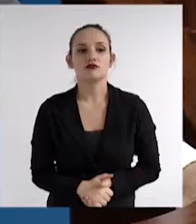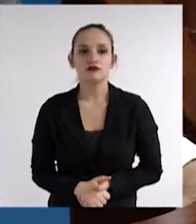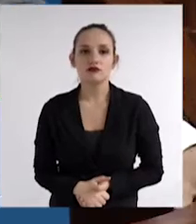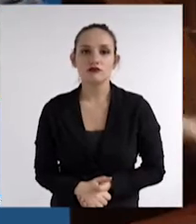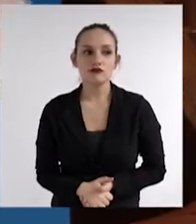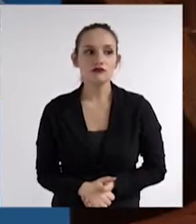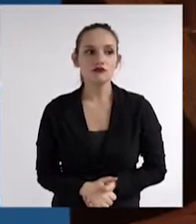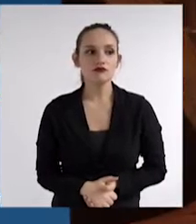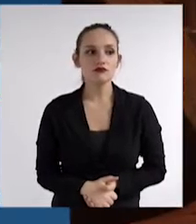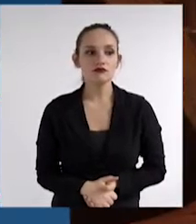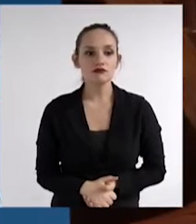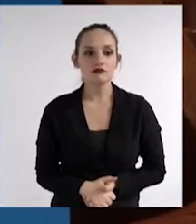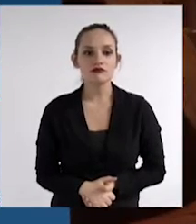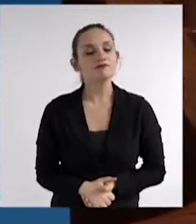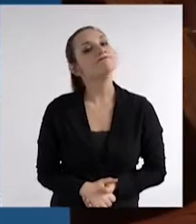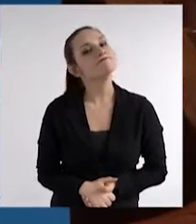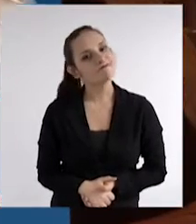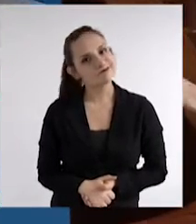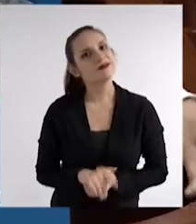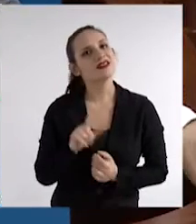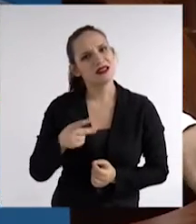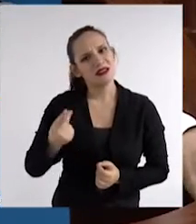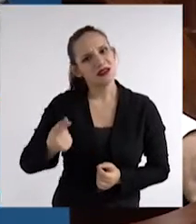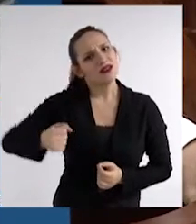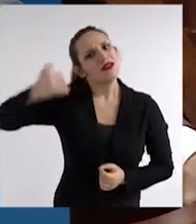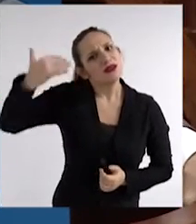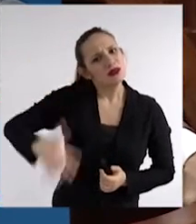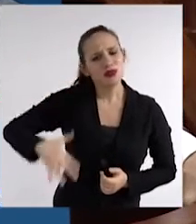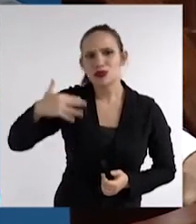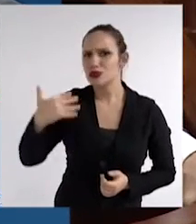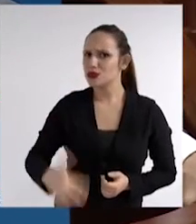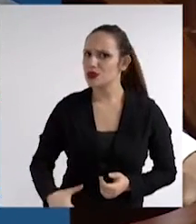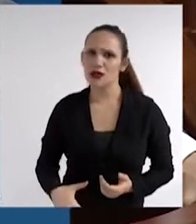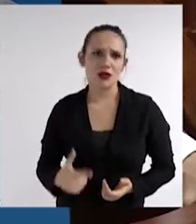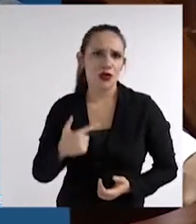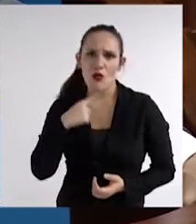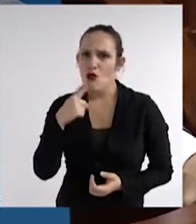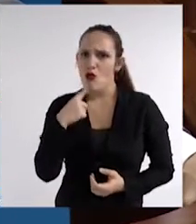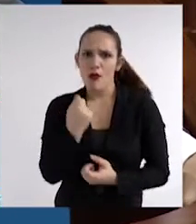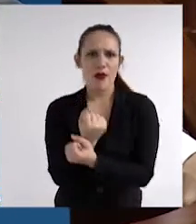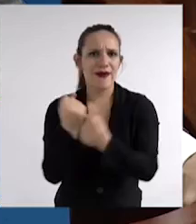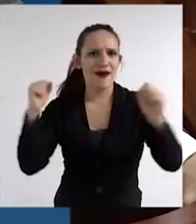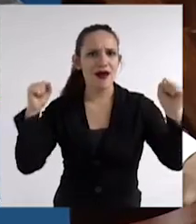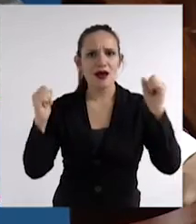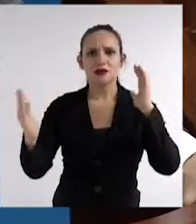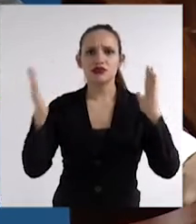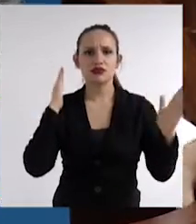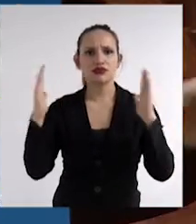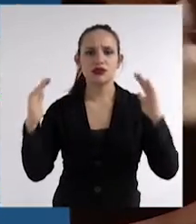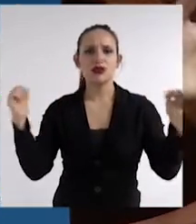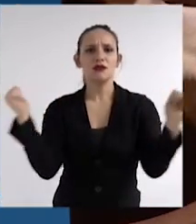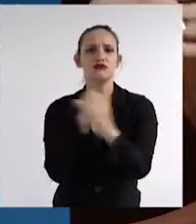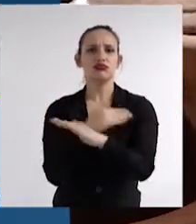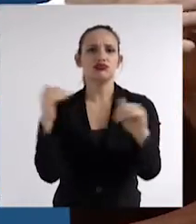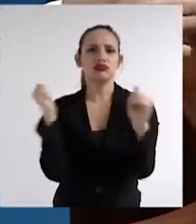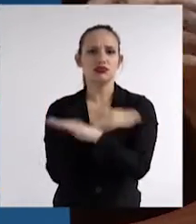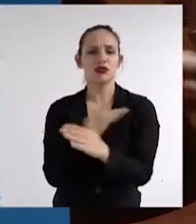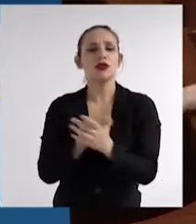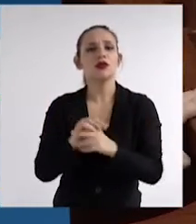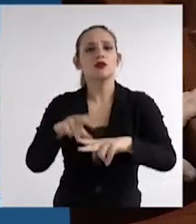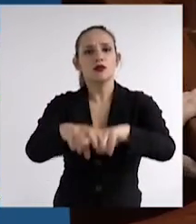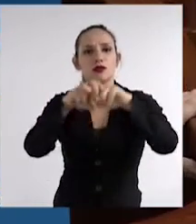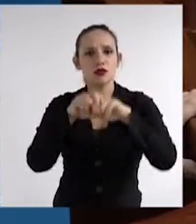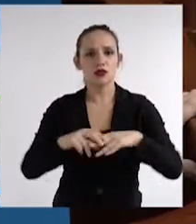de fato, é um valor que inviabiliza o transporte, e o Brasil,